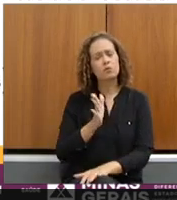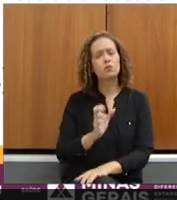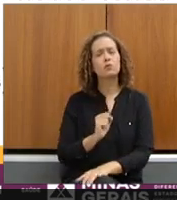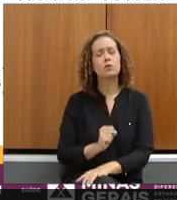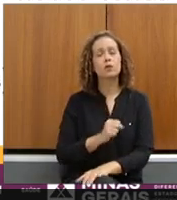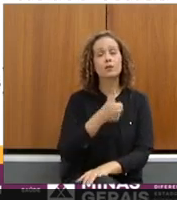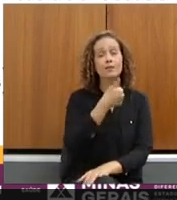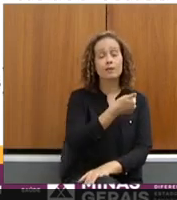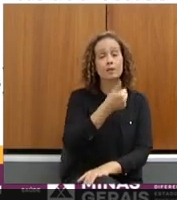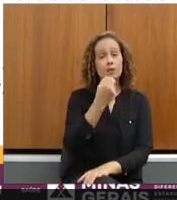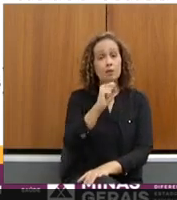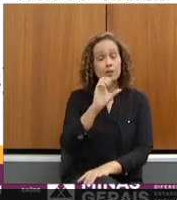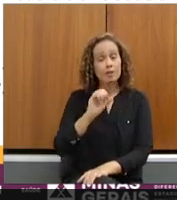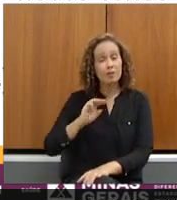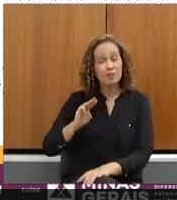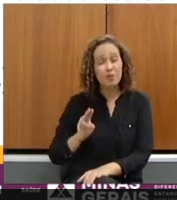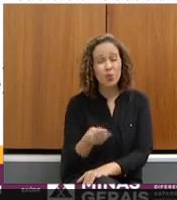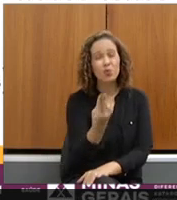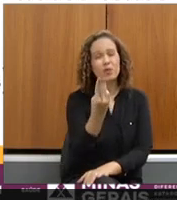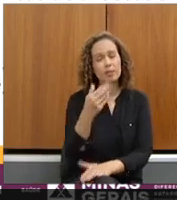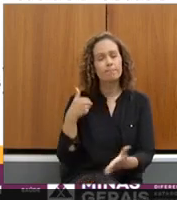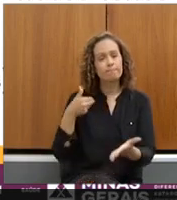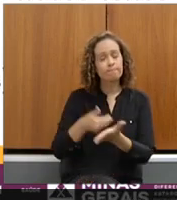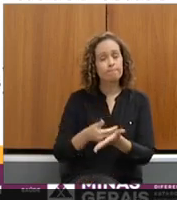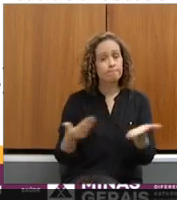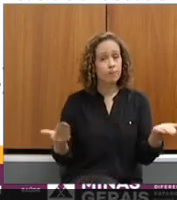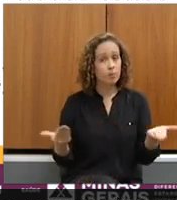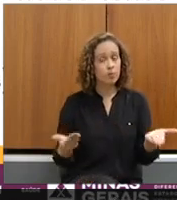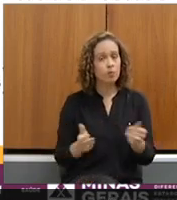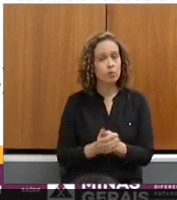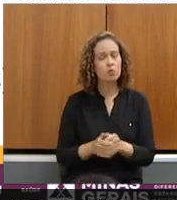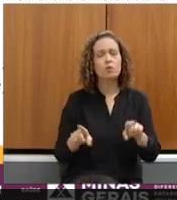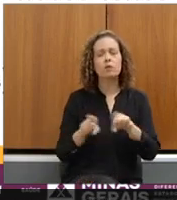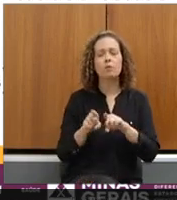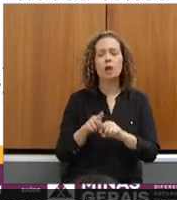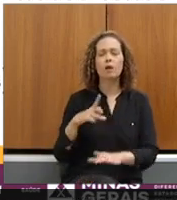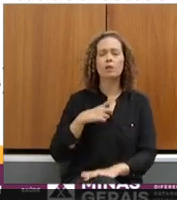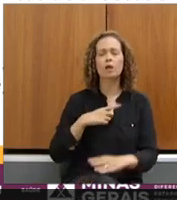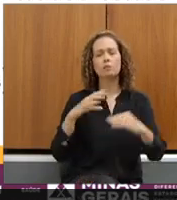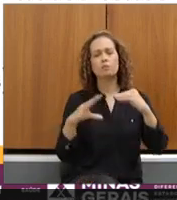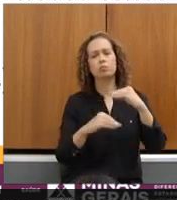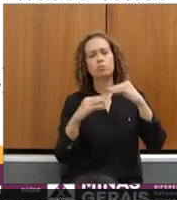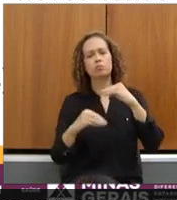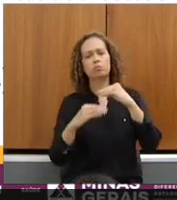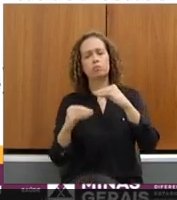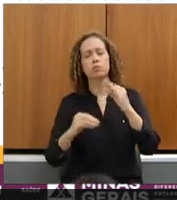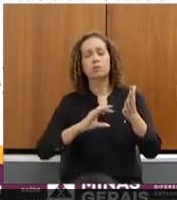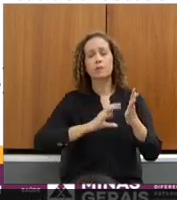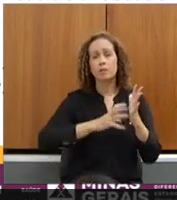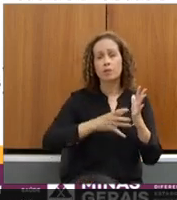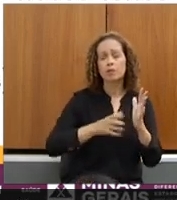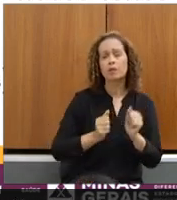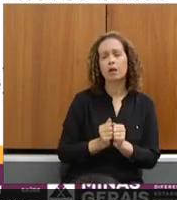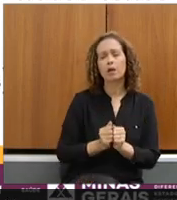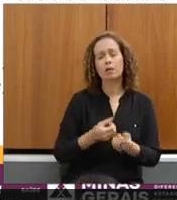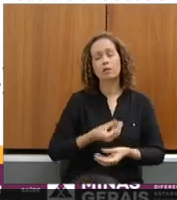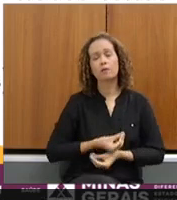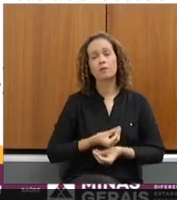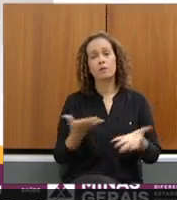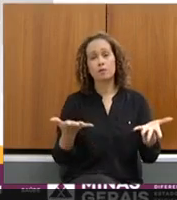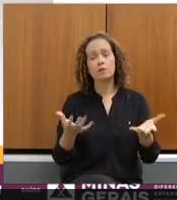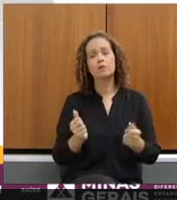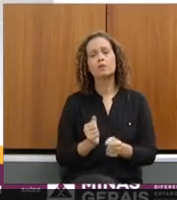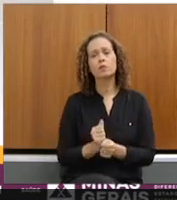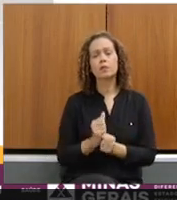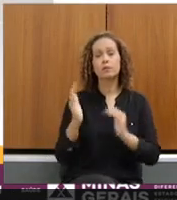180 milhões até o momento além disso também nós temos as emendas parlamentares que foram distribuídas